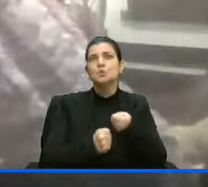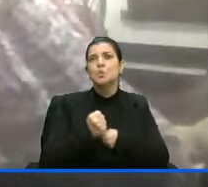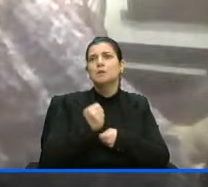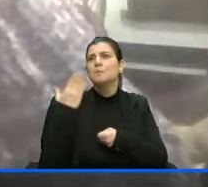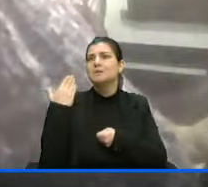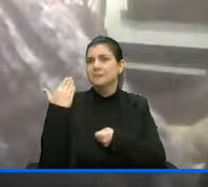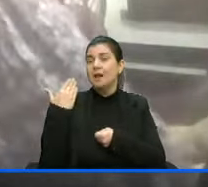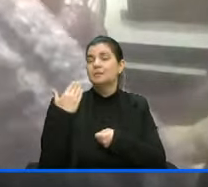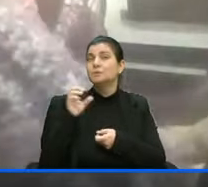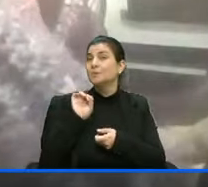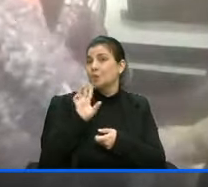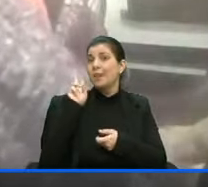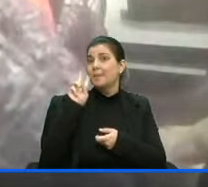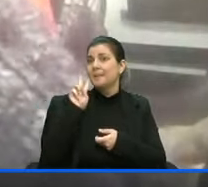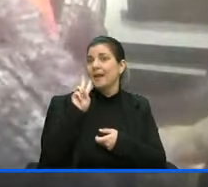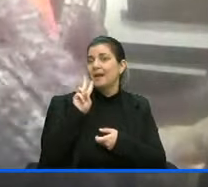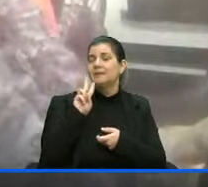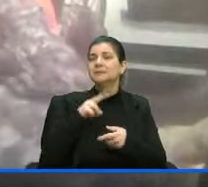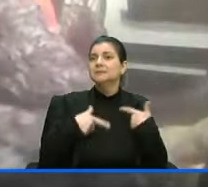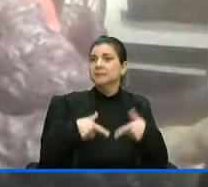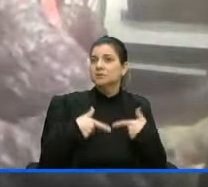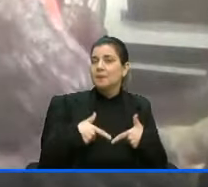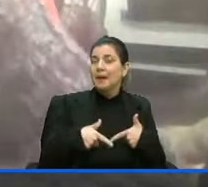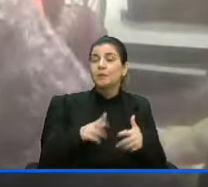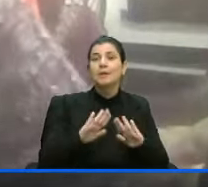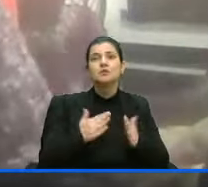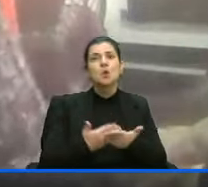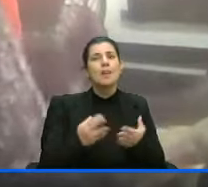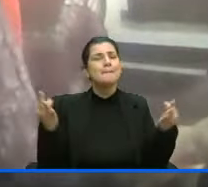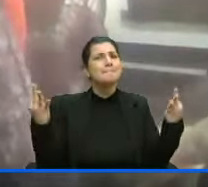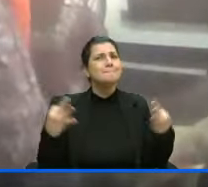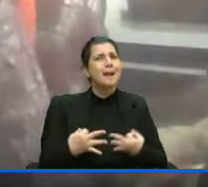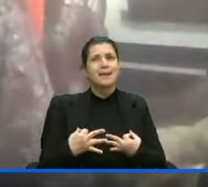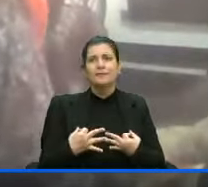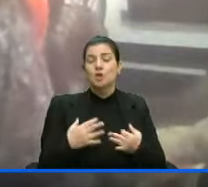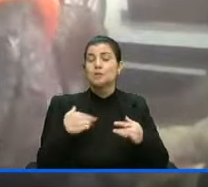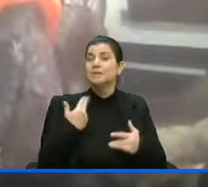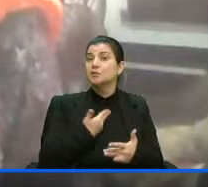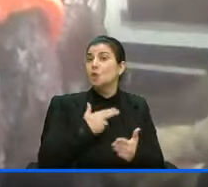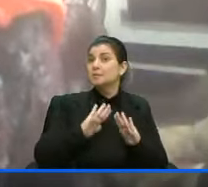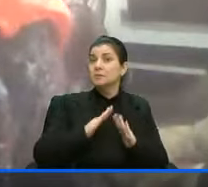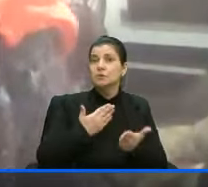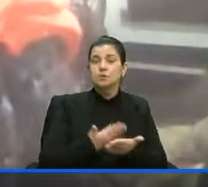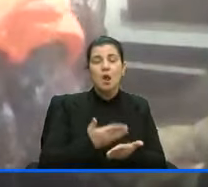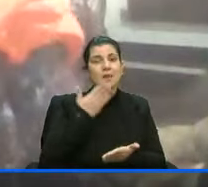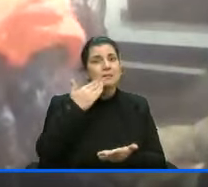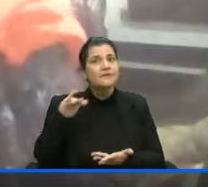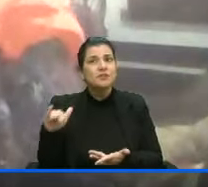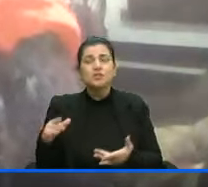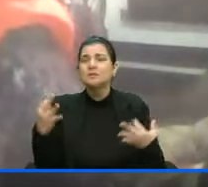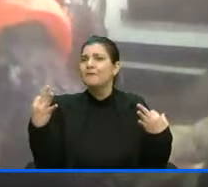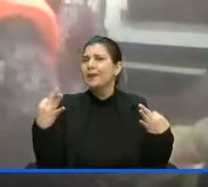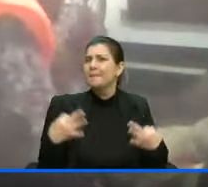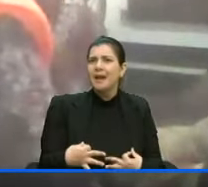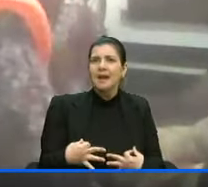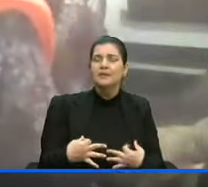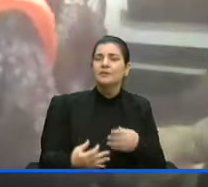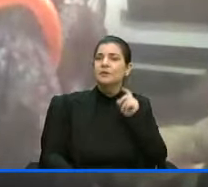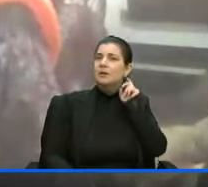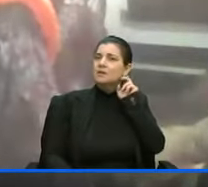lembrar dessa demanda. A escola é muito maravilhosa. Aliás, as nossas escolas infantis são maravilhosas, as próprias, porque a gente valorizou aqui só